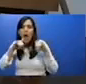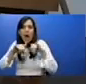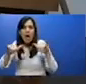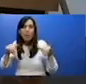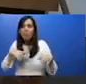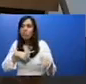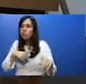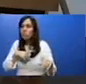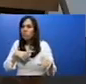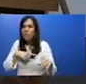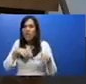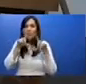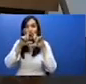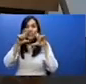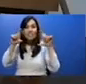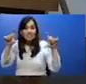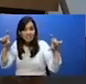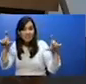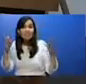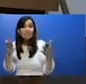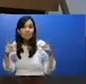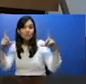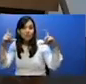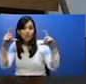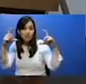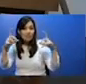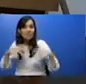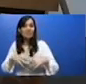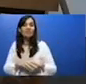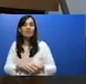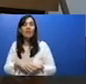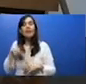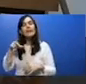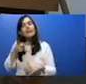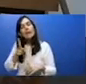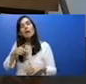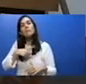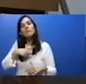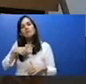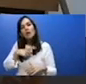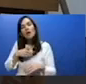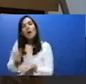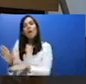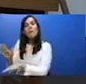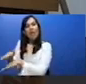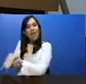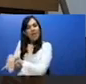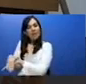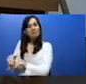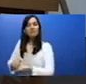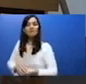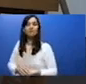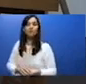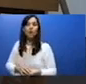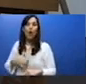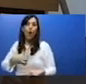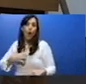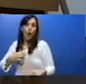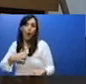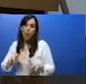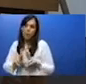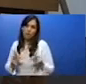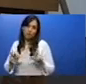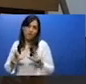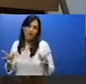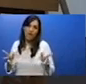né? Que eles utilizam esse retrato da Mona Lisa, tá? E alguns eu já vi Mona Lisa com roupa